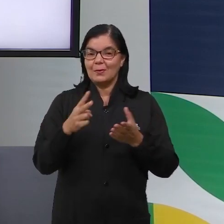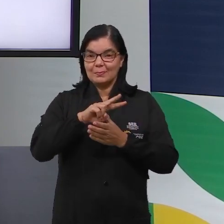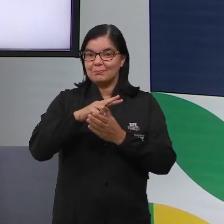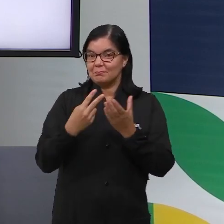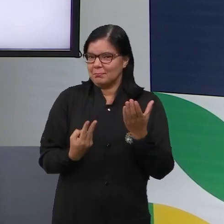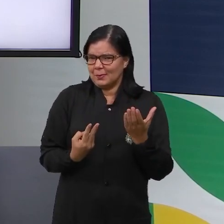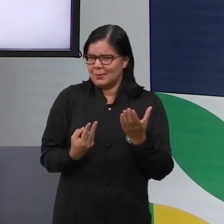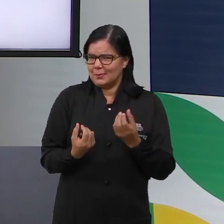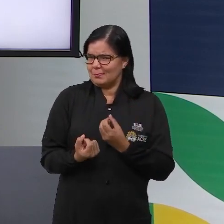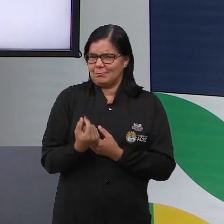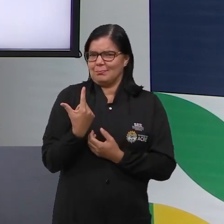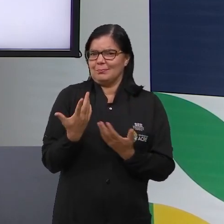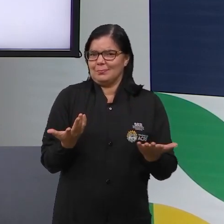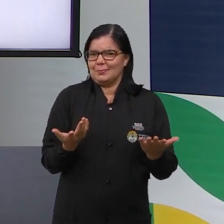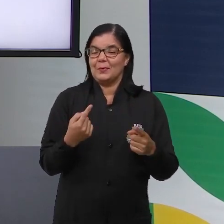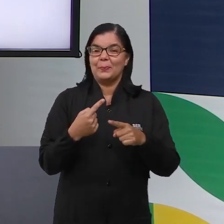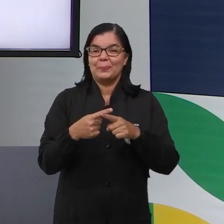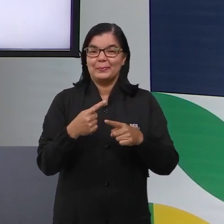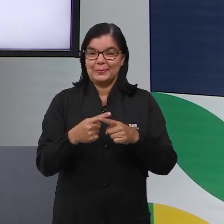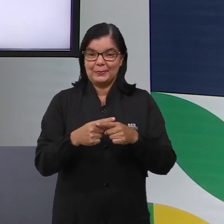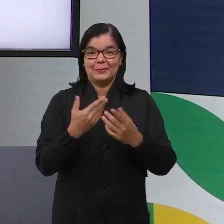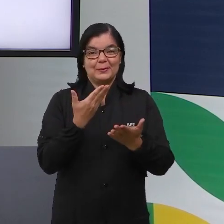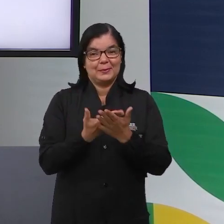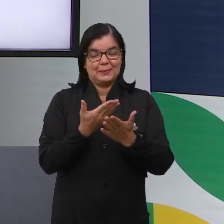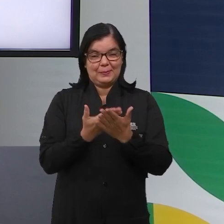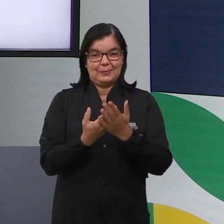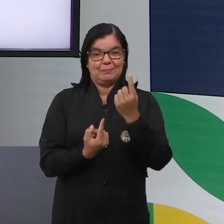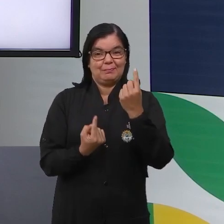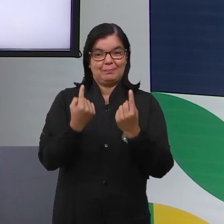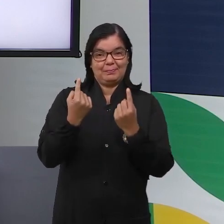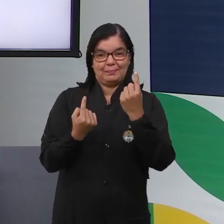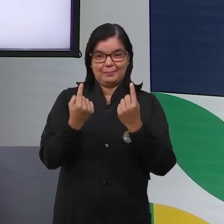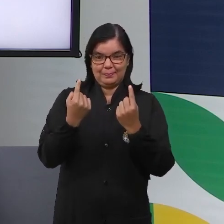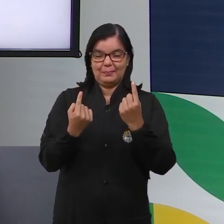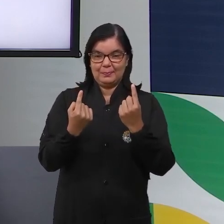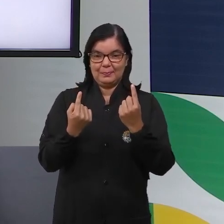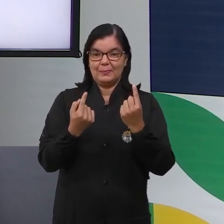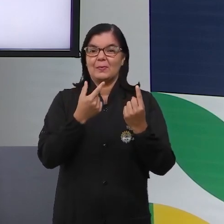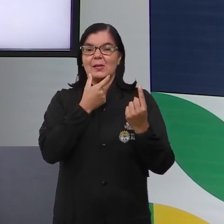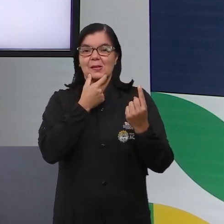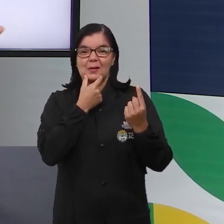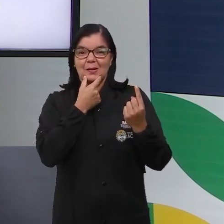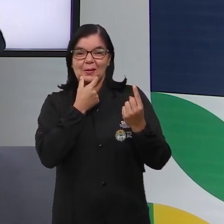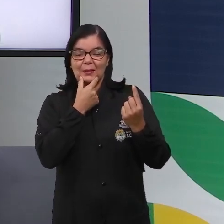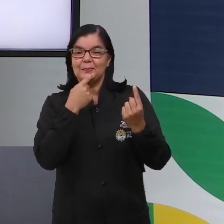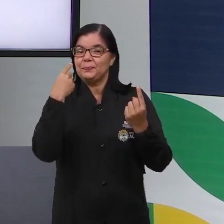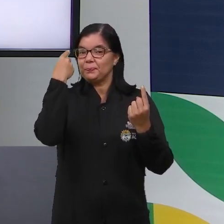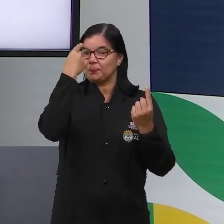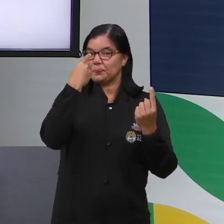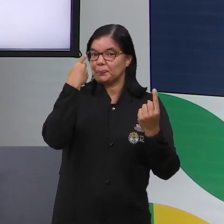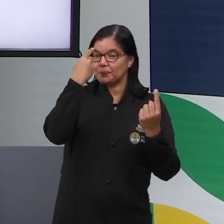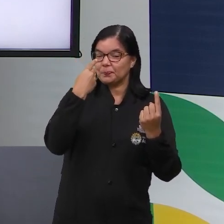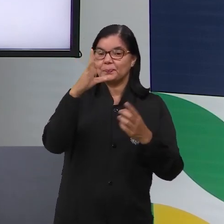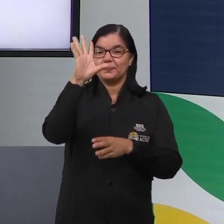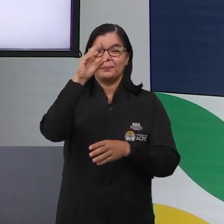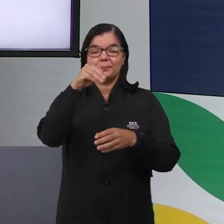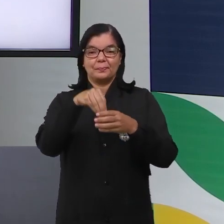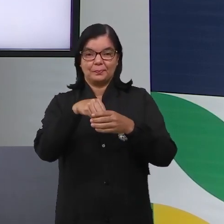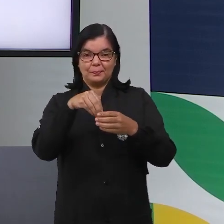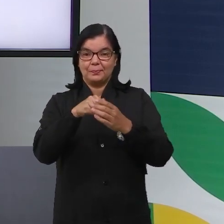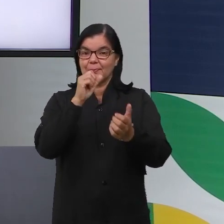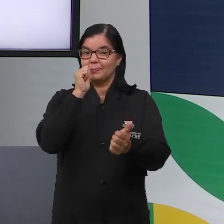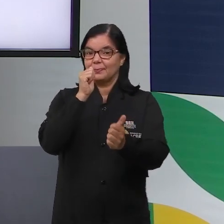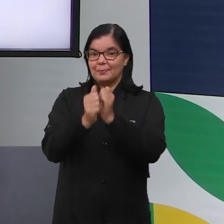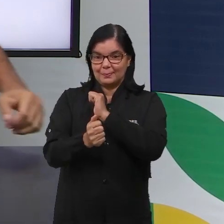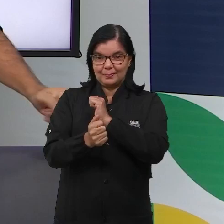do nada, surtou? Não, é porque a gente vai fazer hoje a associação acerca da língua inglesa, da língua espanhola, dentro de uma concepção dos